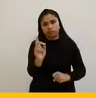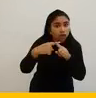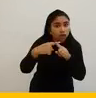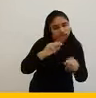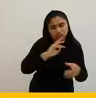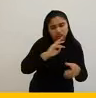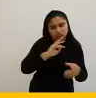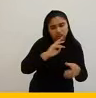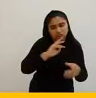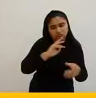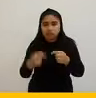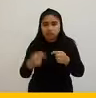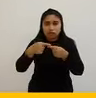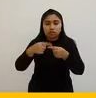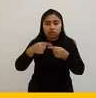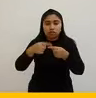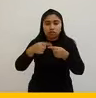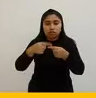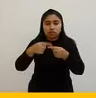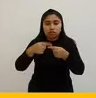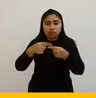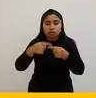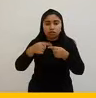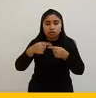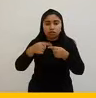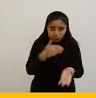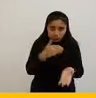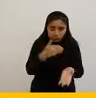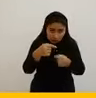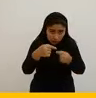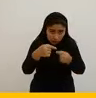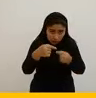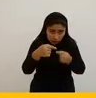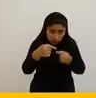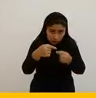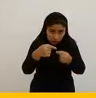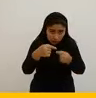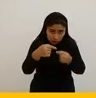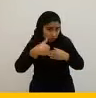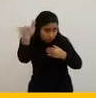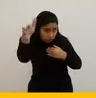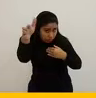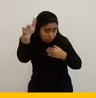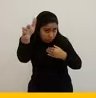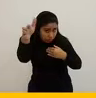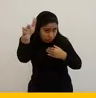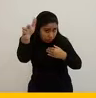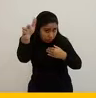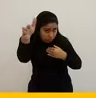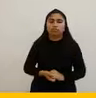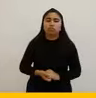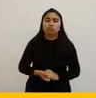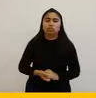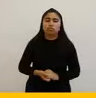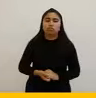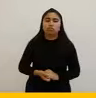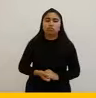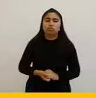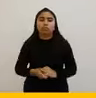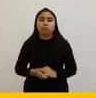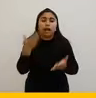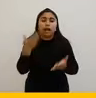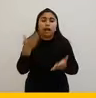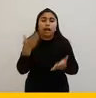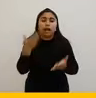na próxima semana que vai entrar agora nesta segunda-feira, dia 1º de junho, será dedicada ao